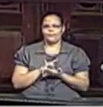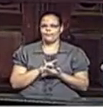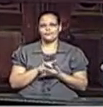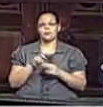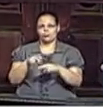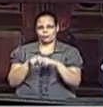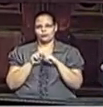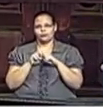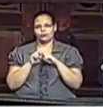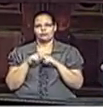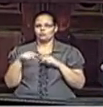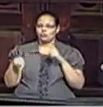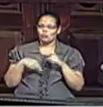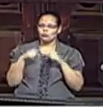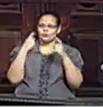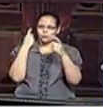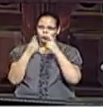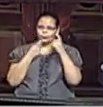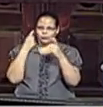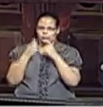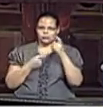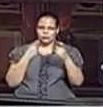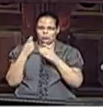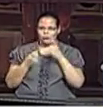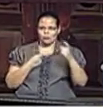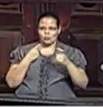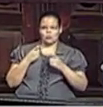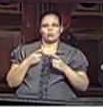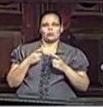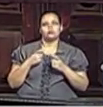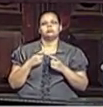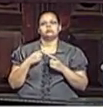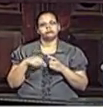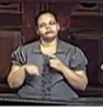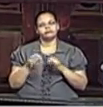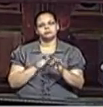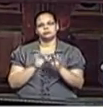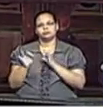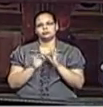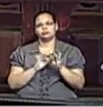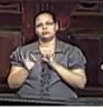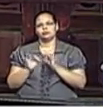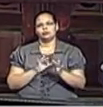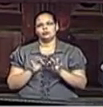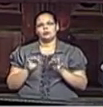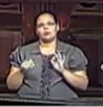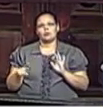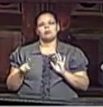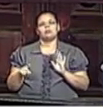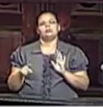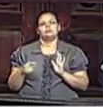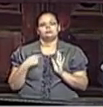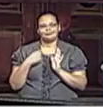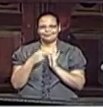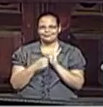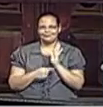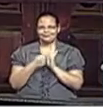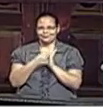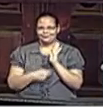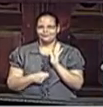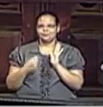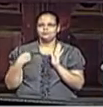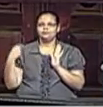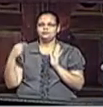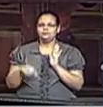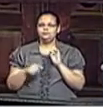E por isso a nossa preocupação com a condução assodada desse projeto e dessas matérias que ainda estão por vir aqui a essa